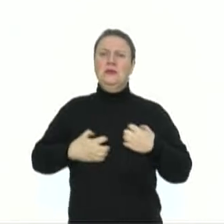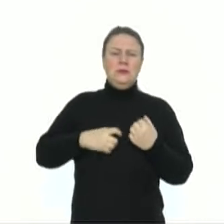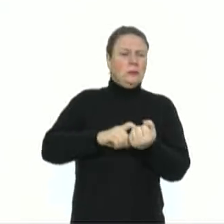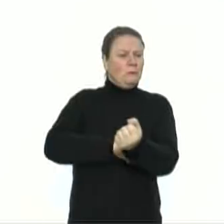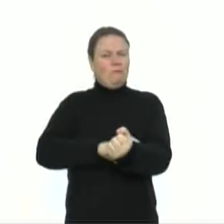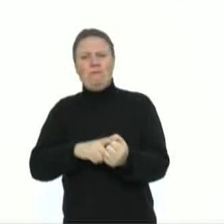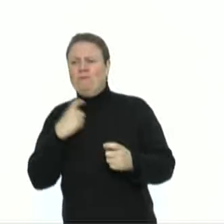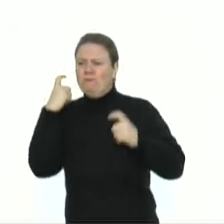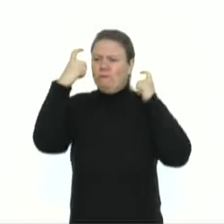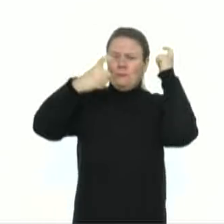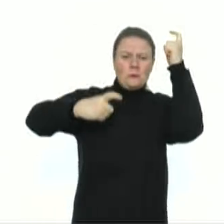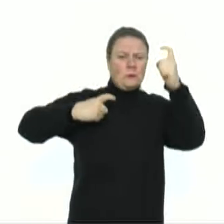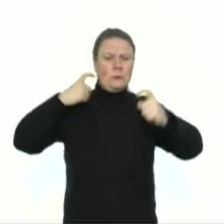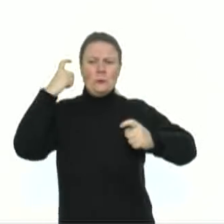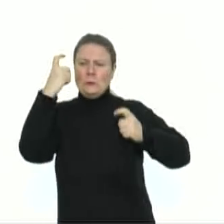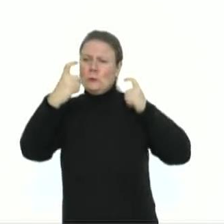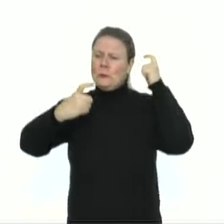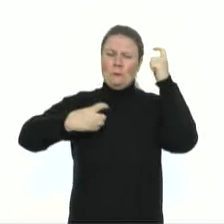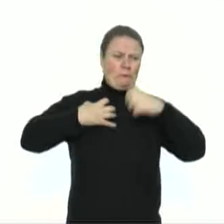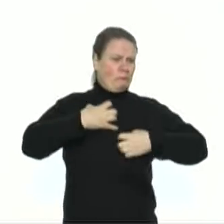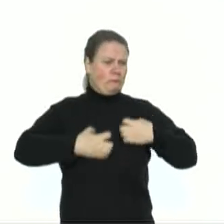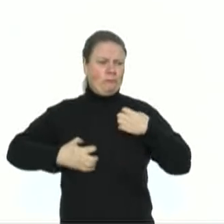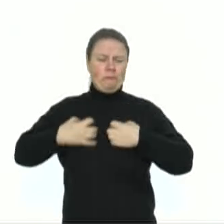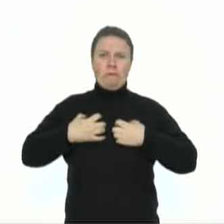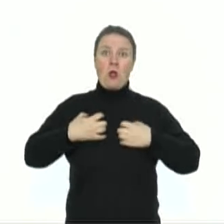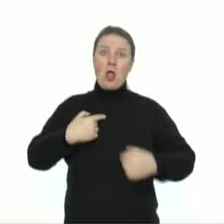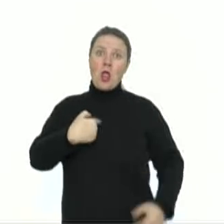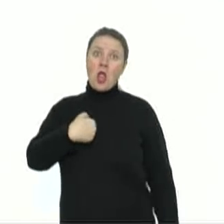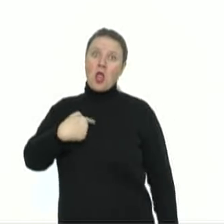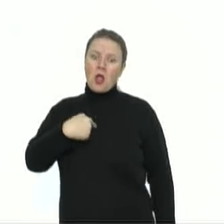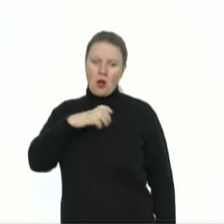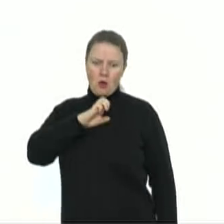tensão entre aquilo que o indivíduo é e aquilo que